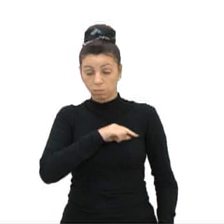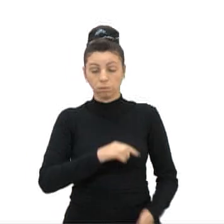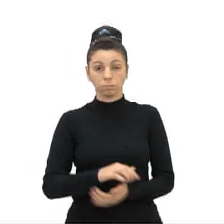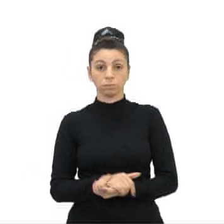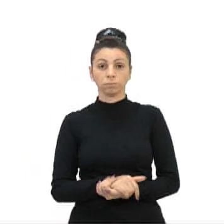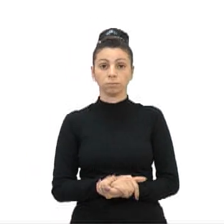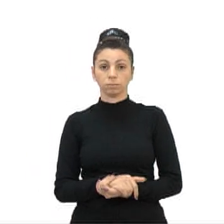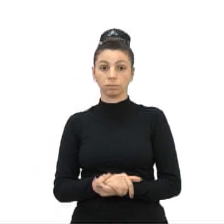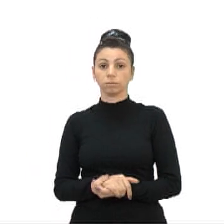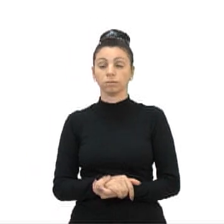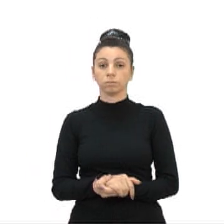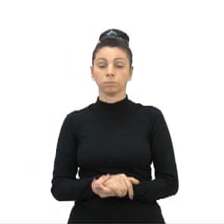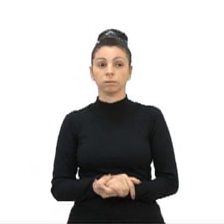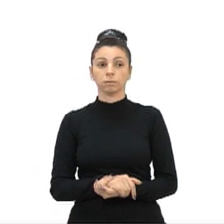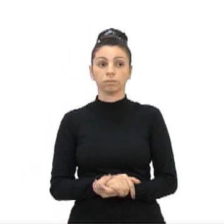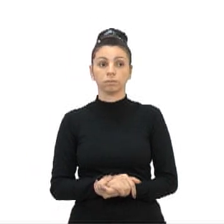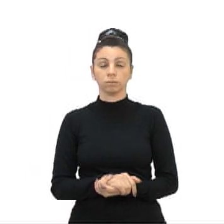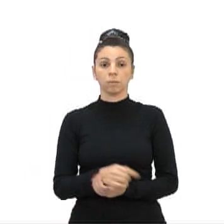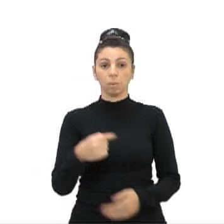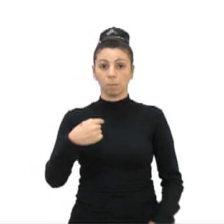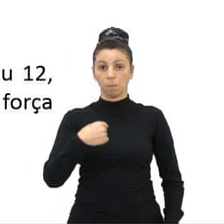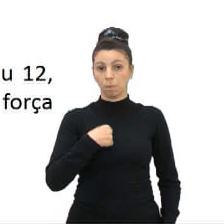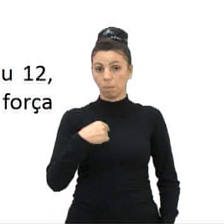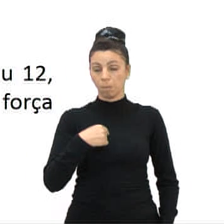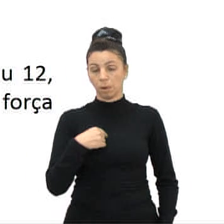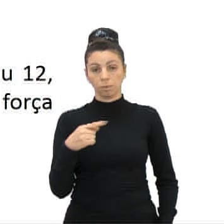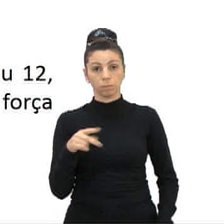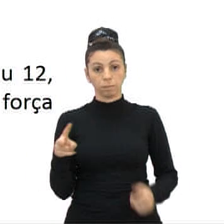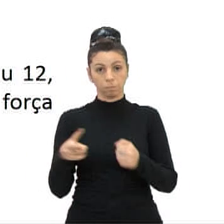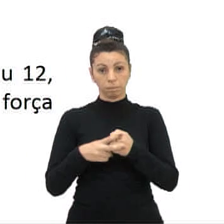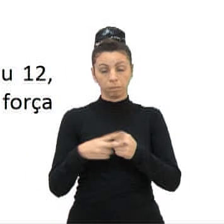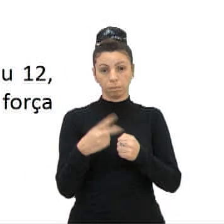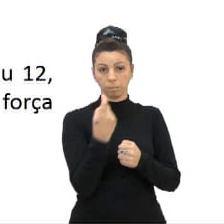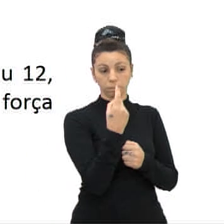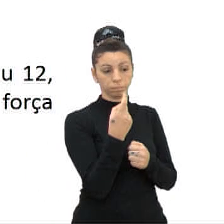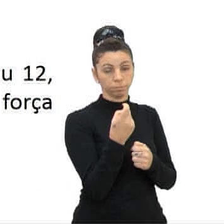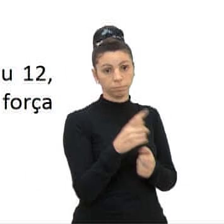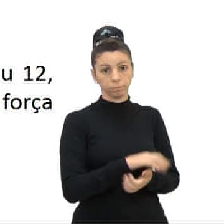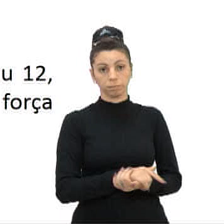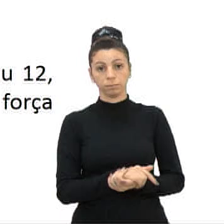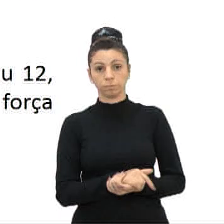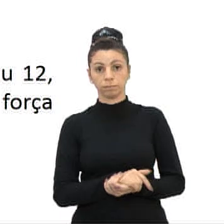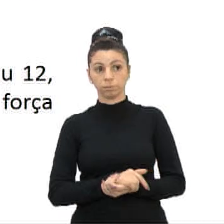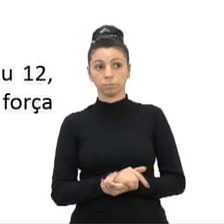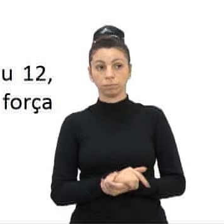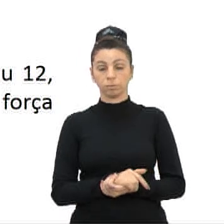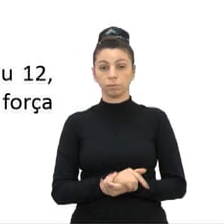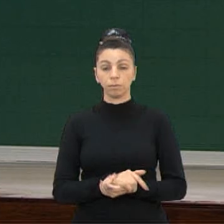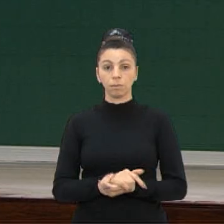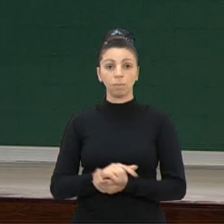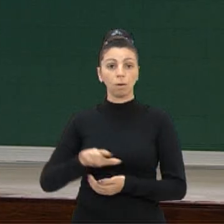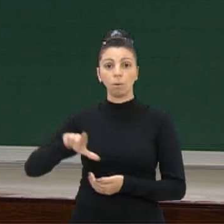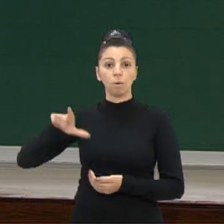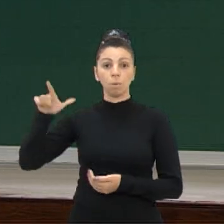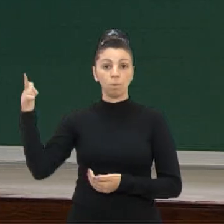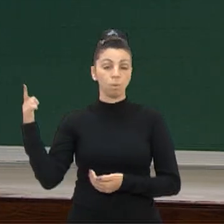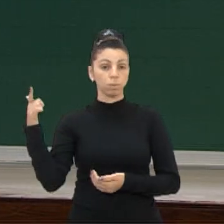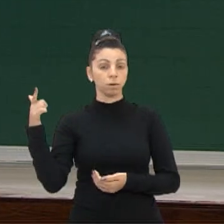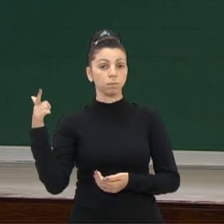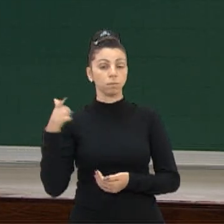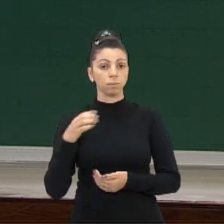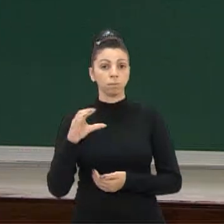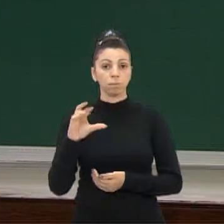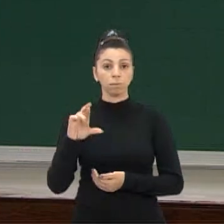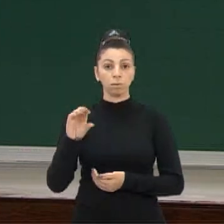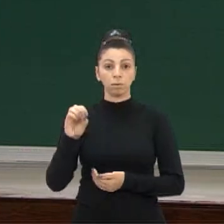primeira pessoa do singular, que seria o eu. Parabéns. Vamos ler agora outra crônica, né? Lembrando que a gente também está fazendo uma revisão